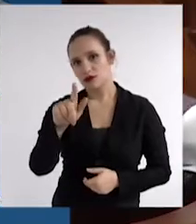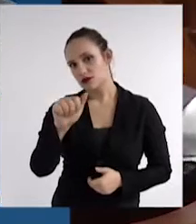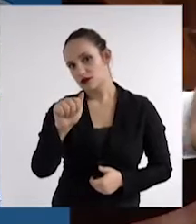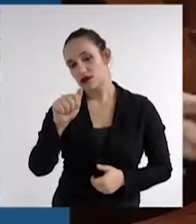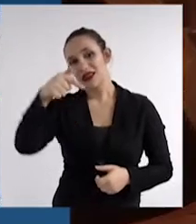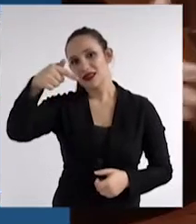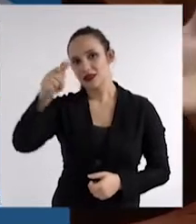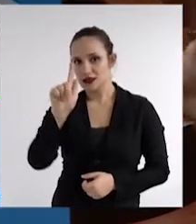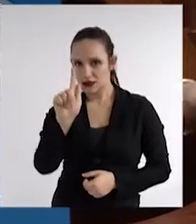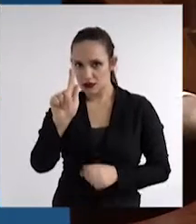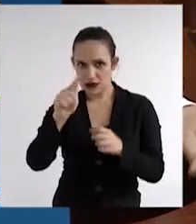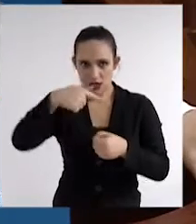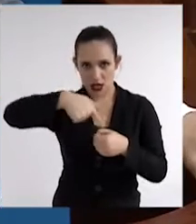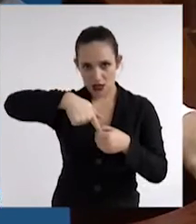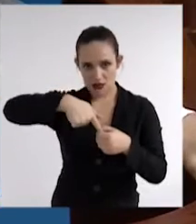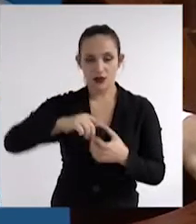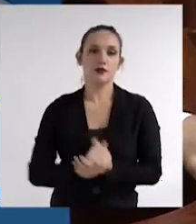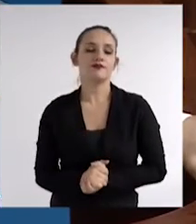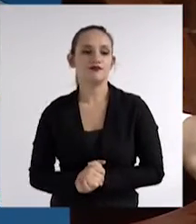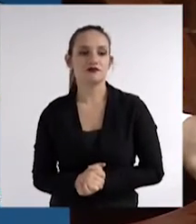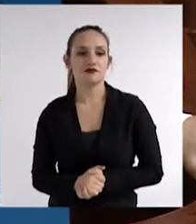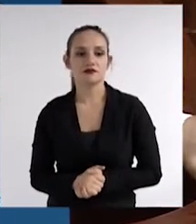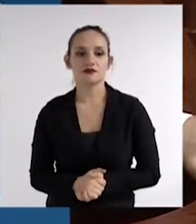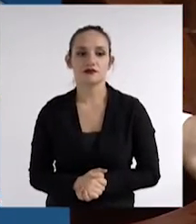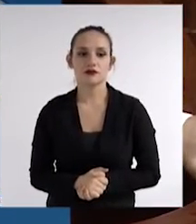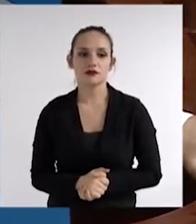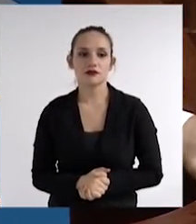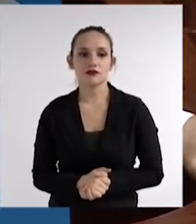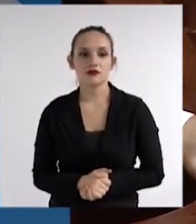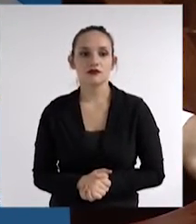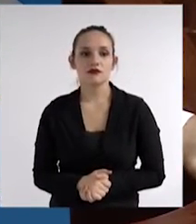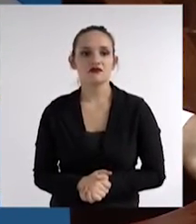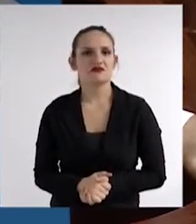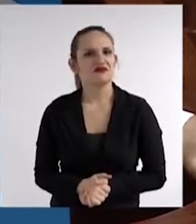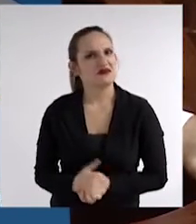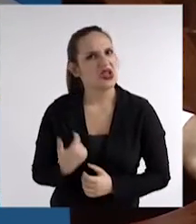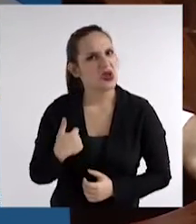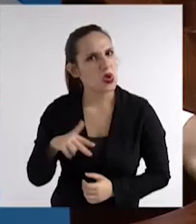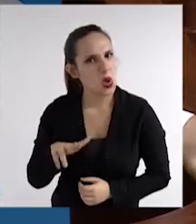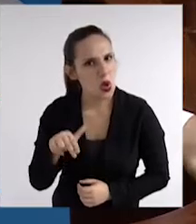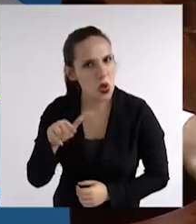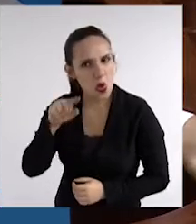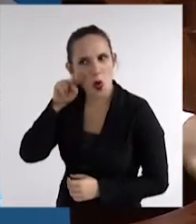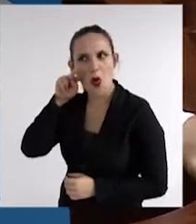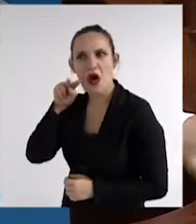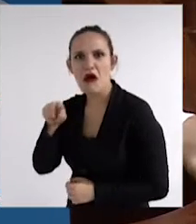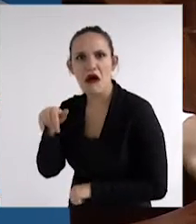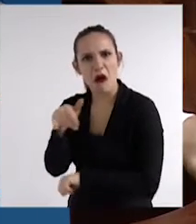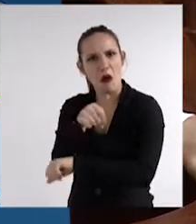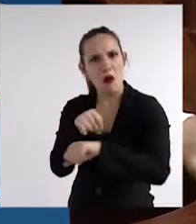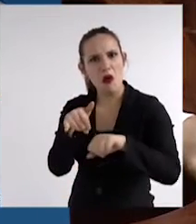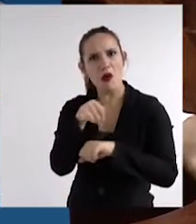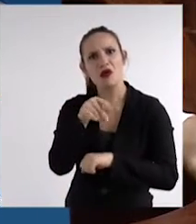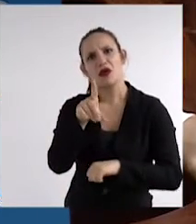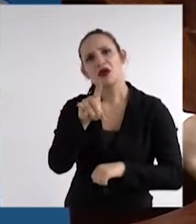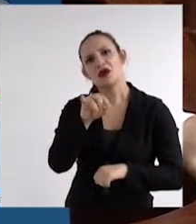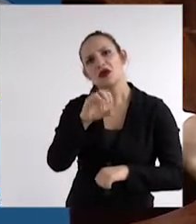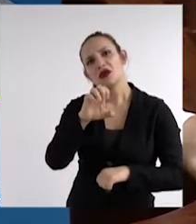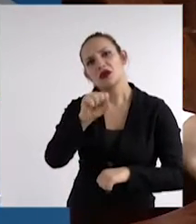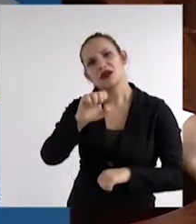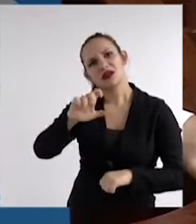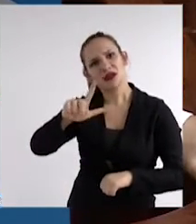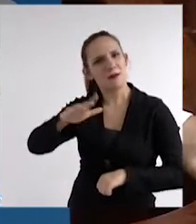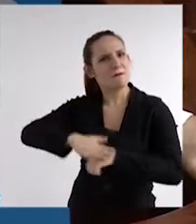Nunca antes tivemos a oportunidade de ver o diesel com valor maior do que